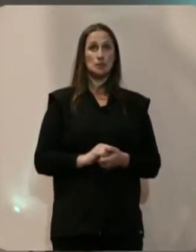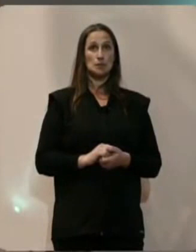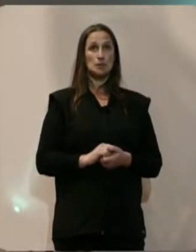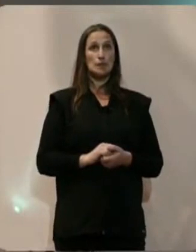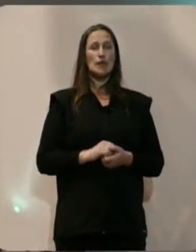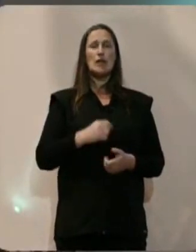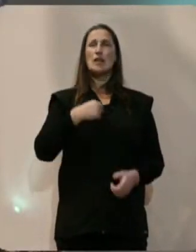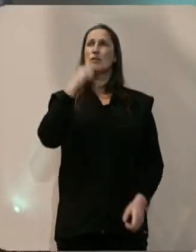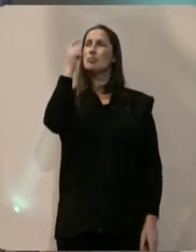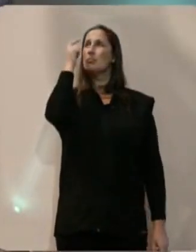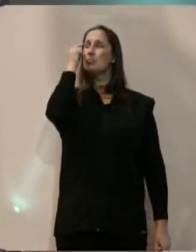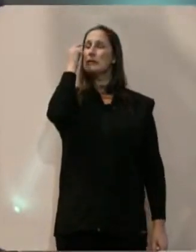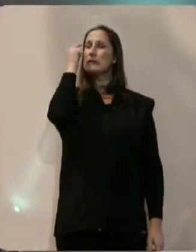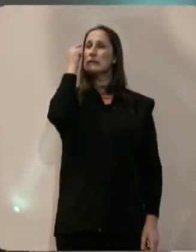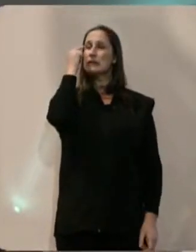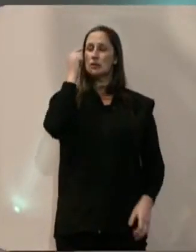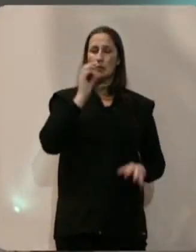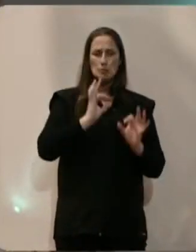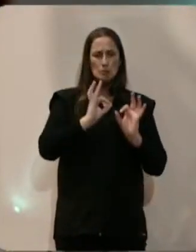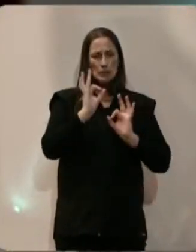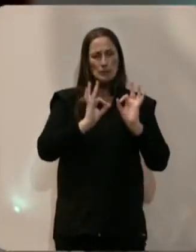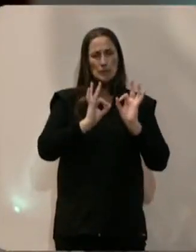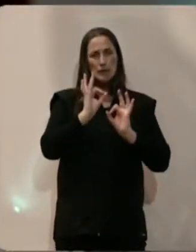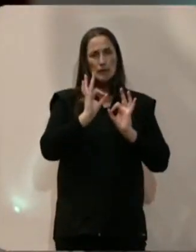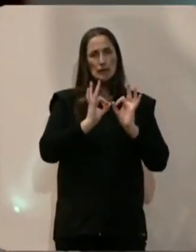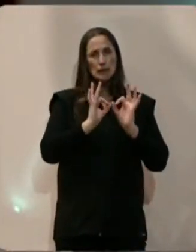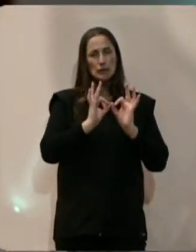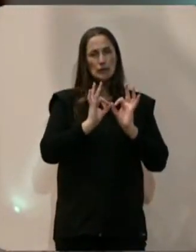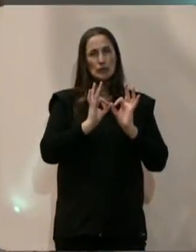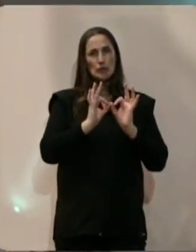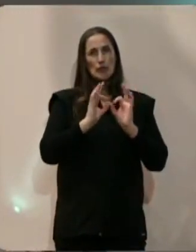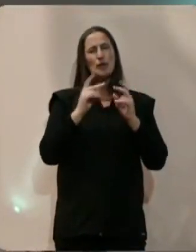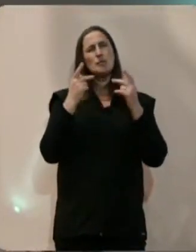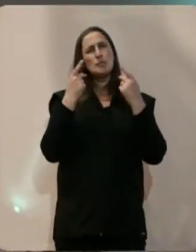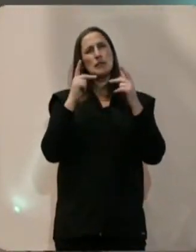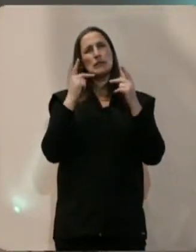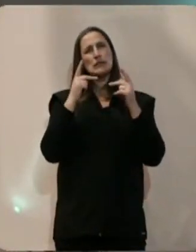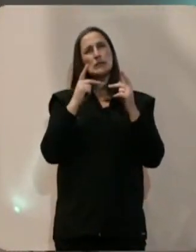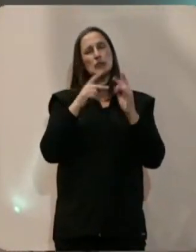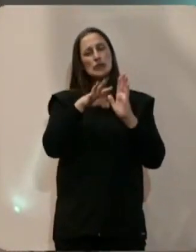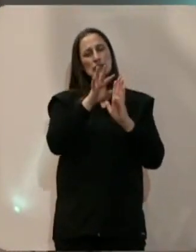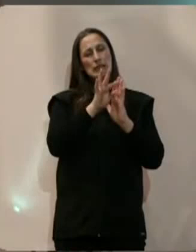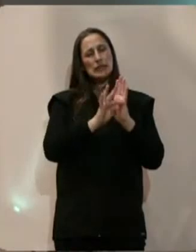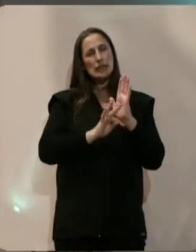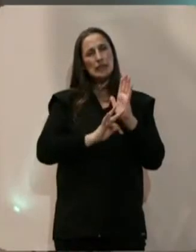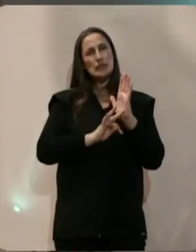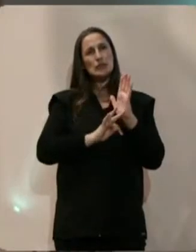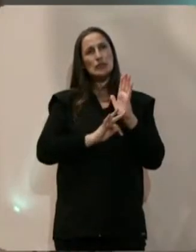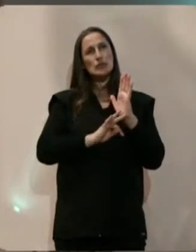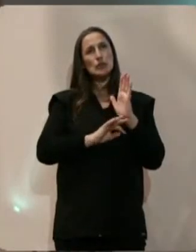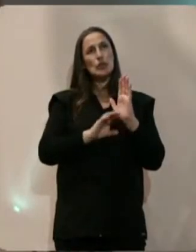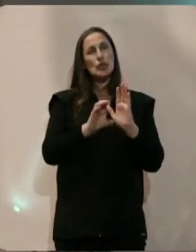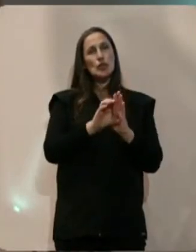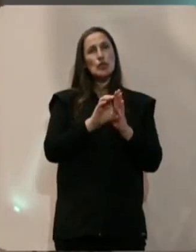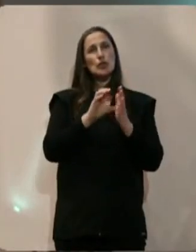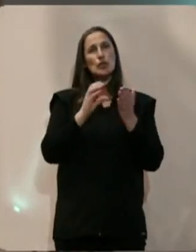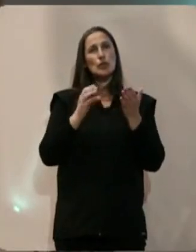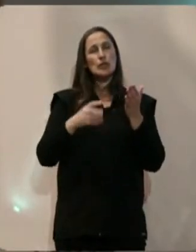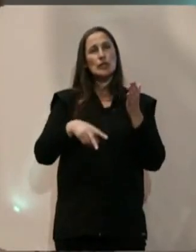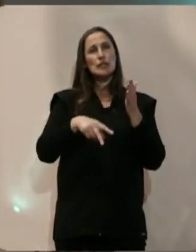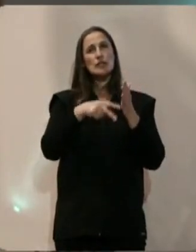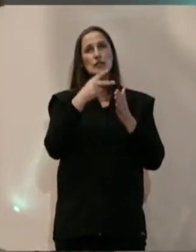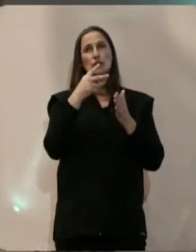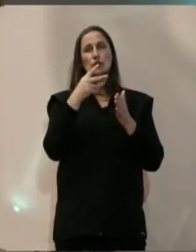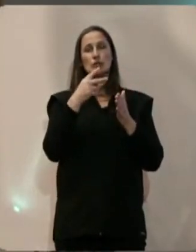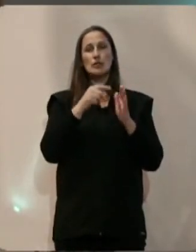E eu fiquei pensando, quando estava preparando essa mensagem, nesse texto de 2 Crônicas 7, versículos